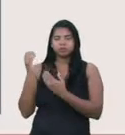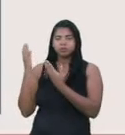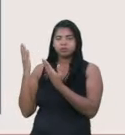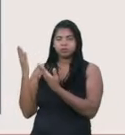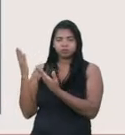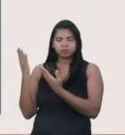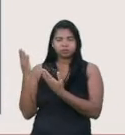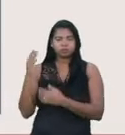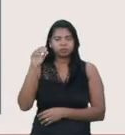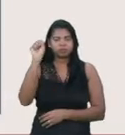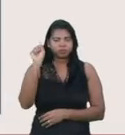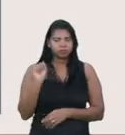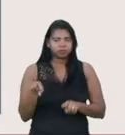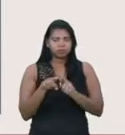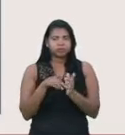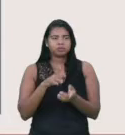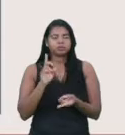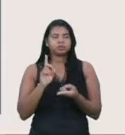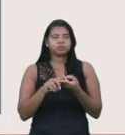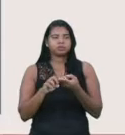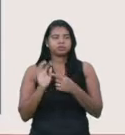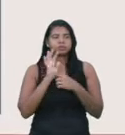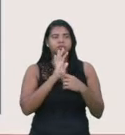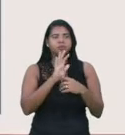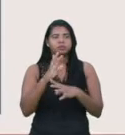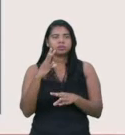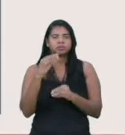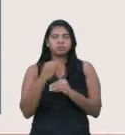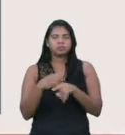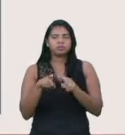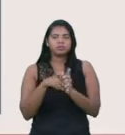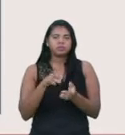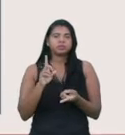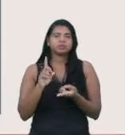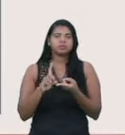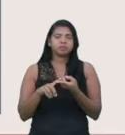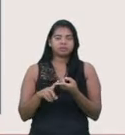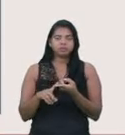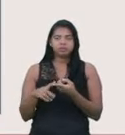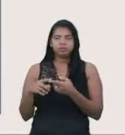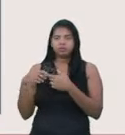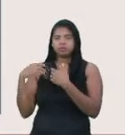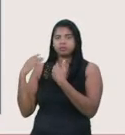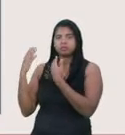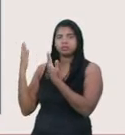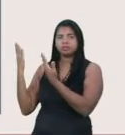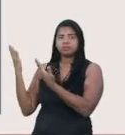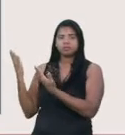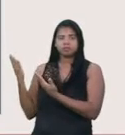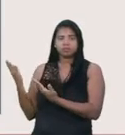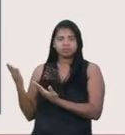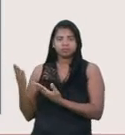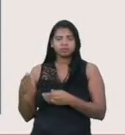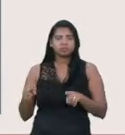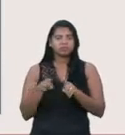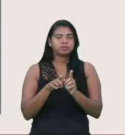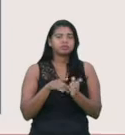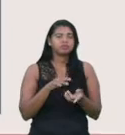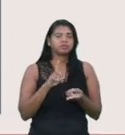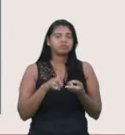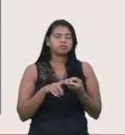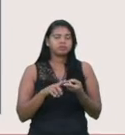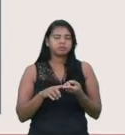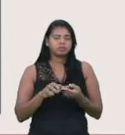e a aurora austral no polo sul. E aí você deve estar pensando, Paulinho, por que eu não vejo a aurora boreal aqui no